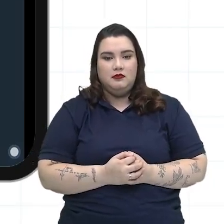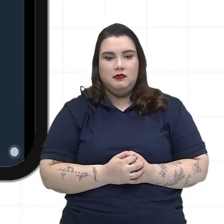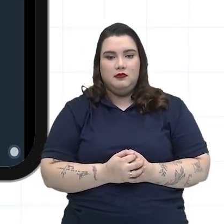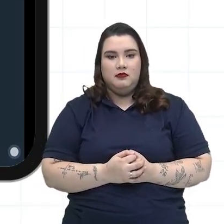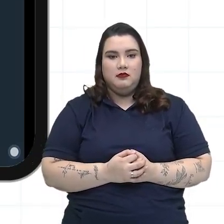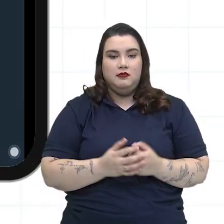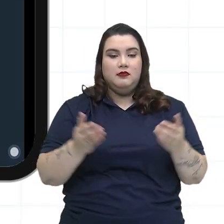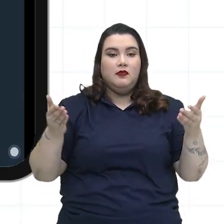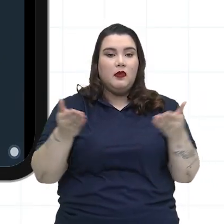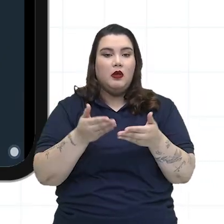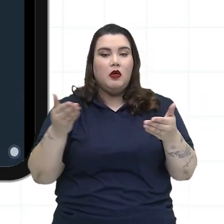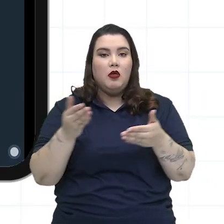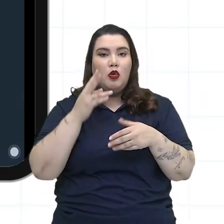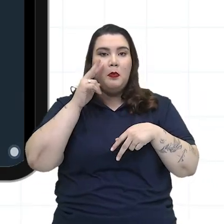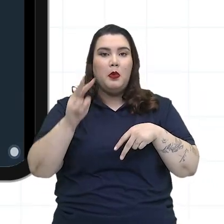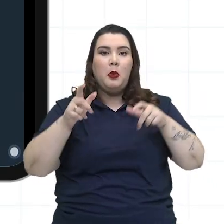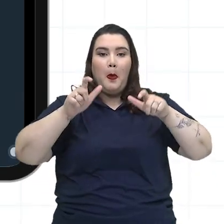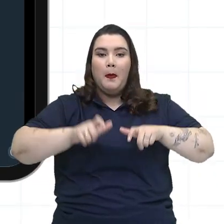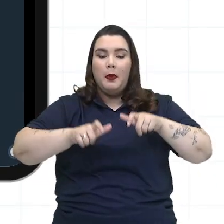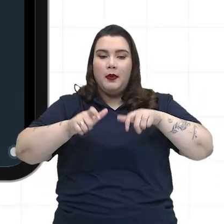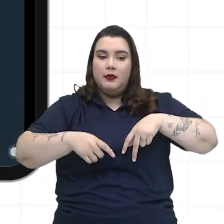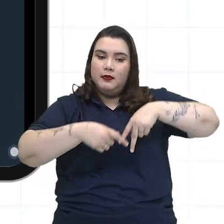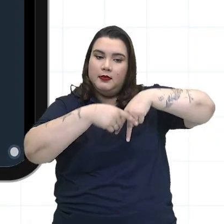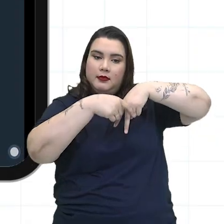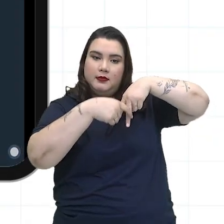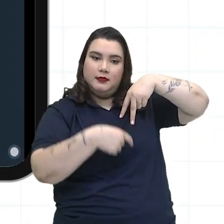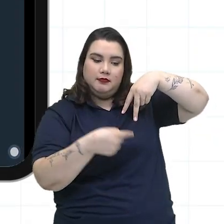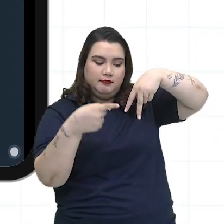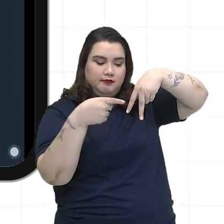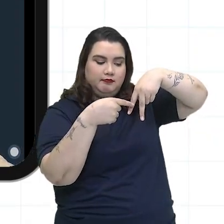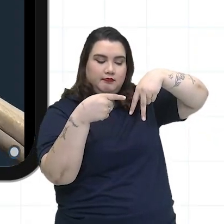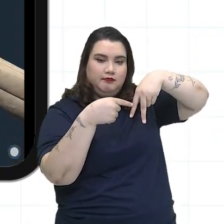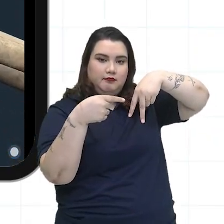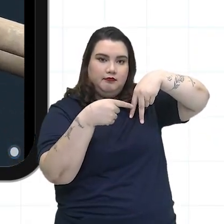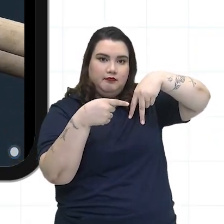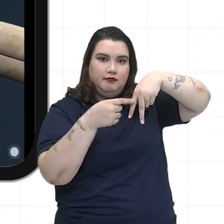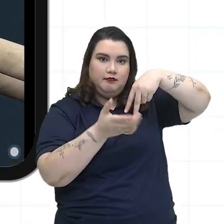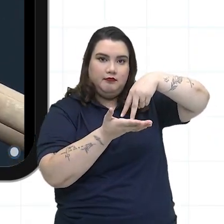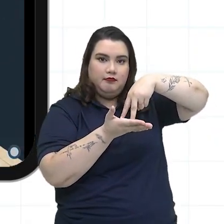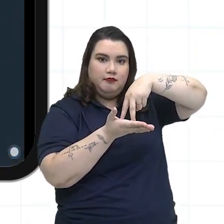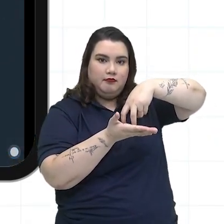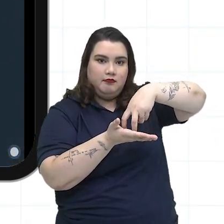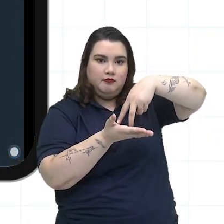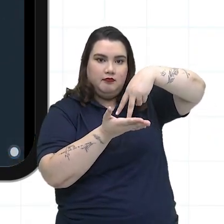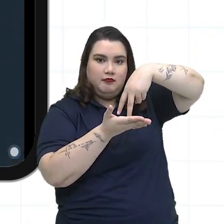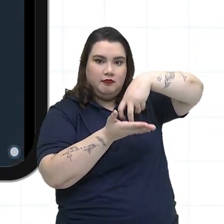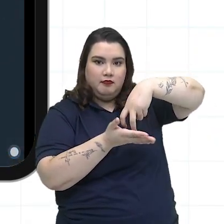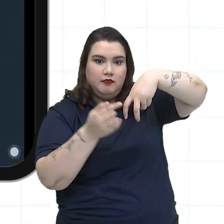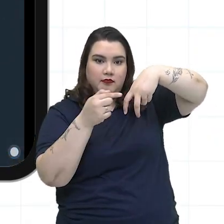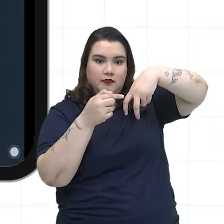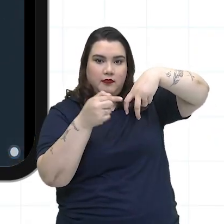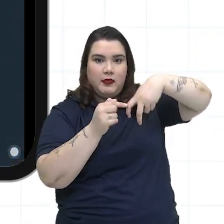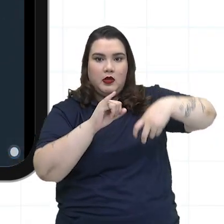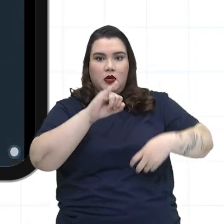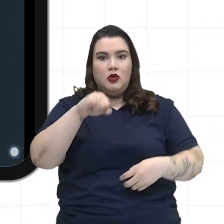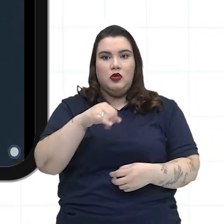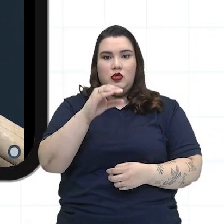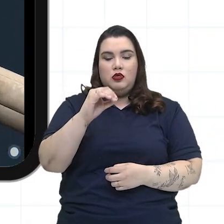E agora nós passamos para onde? Para o nosso joelho,